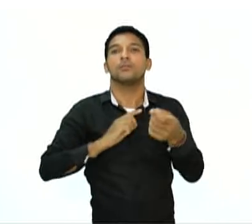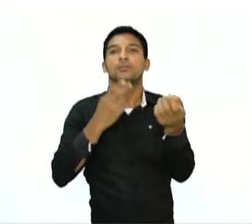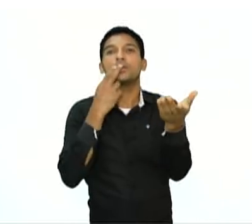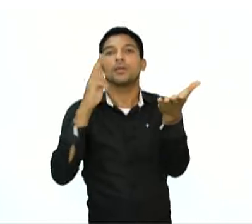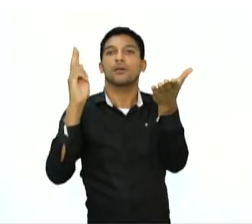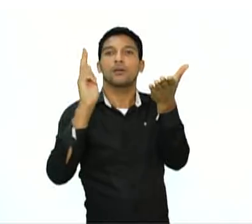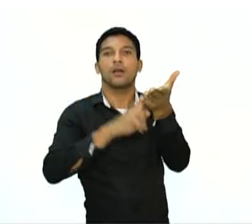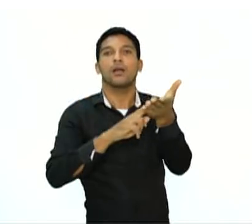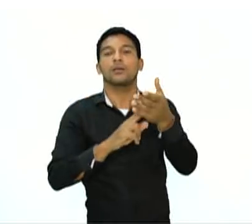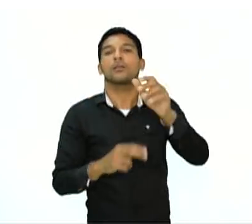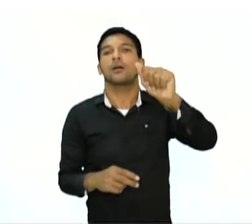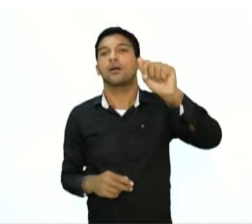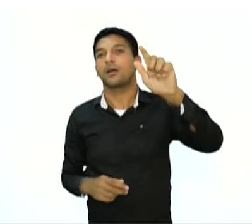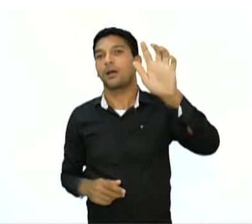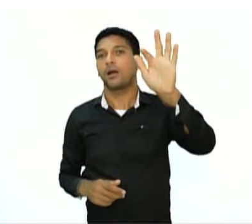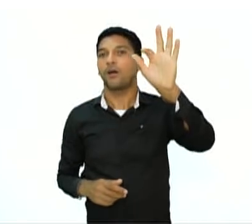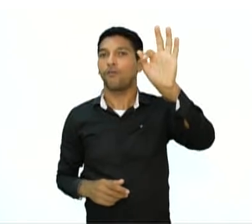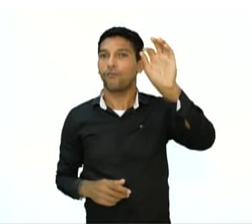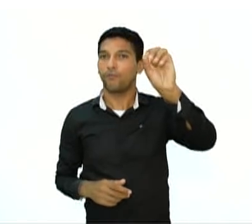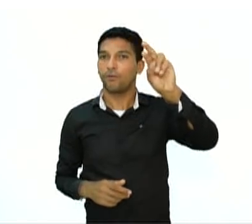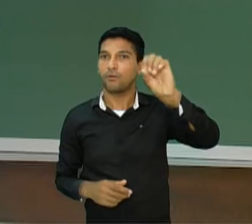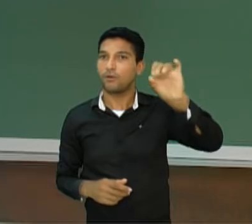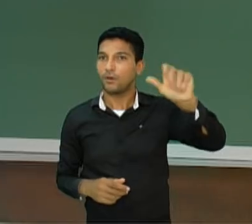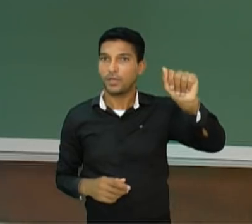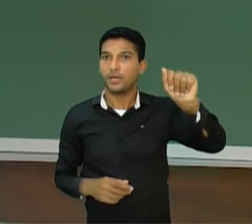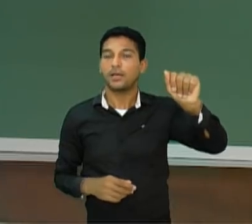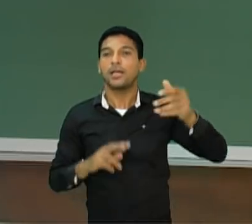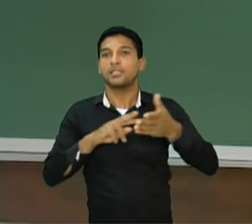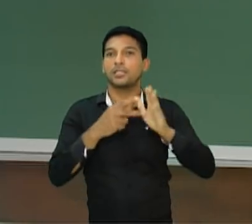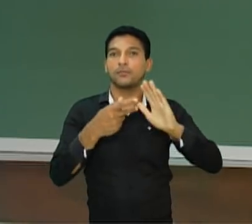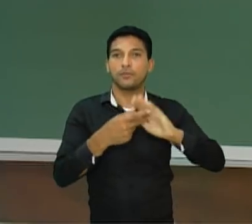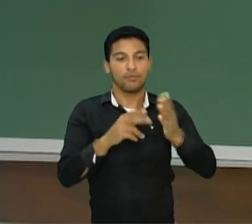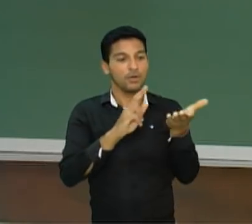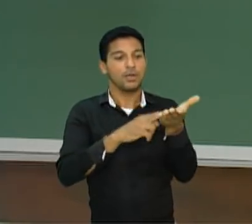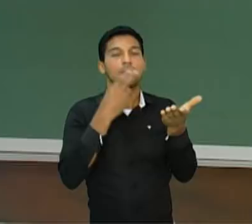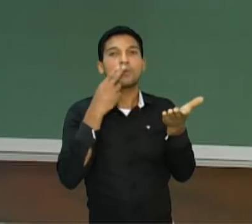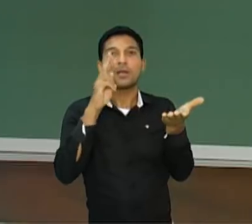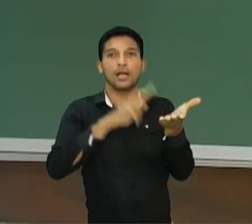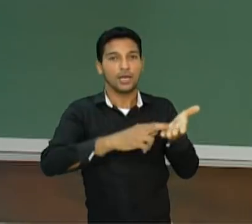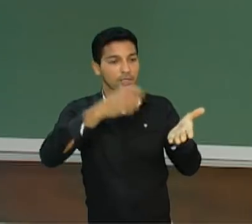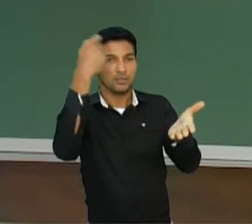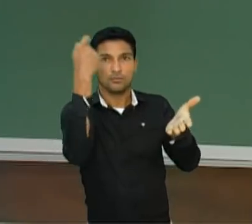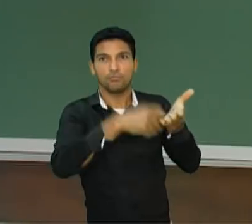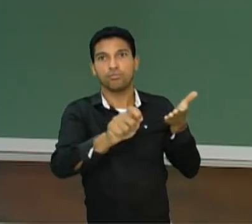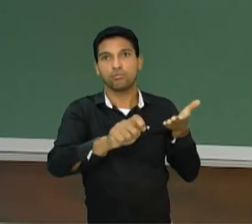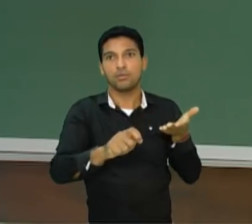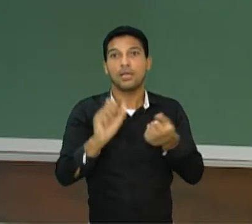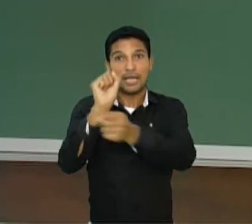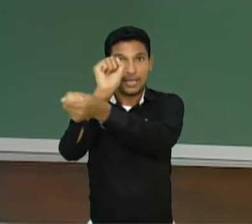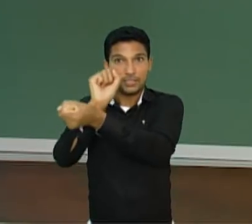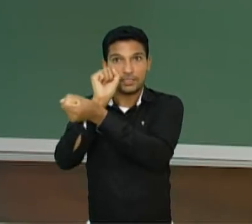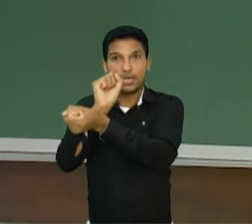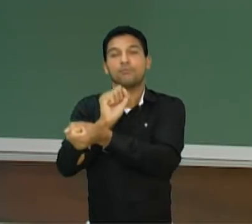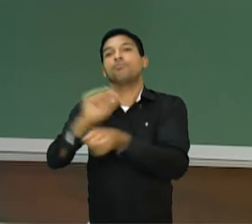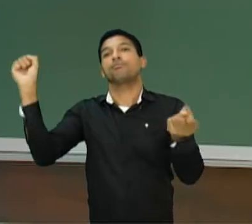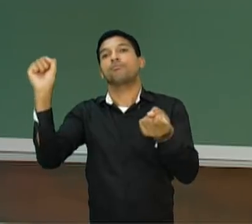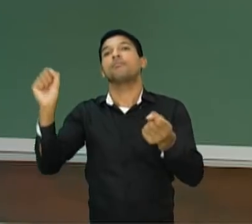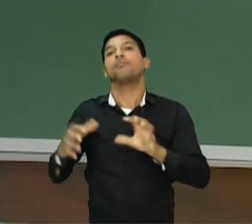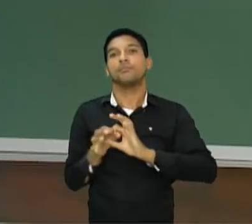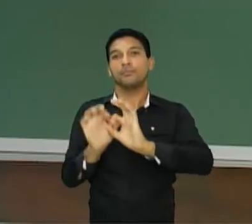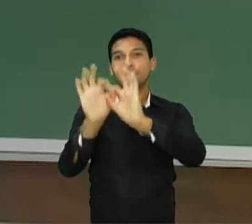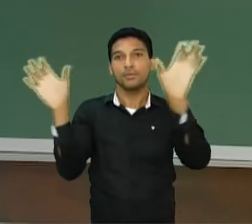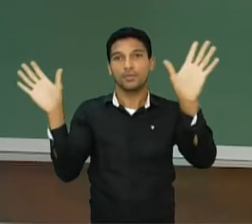e também brancos e de outras etnias que eram defensores do fim imediato da